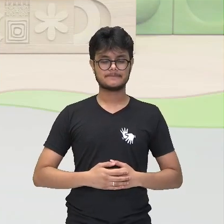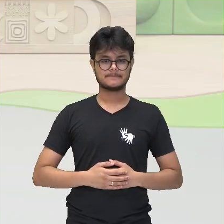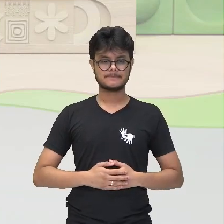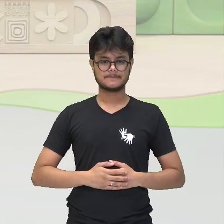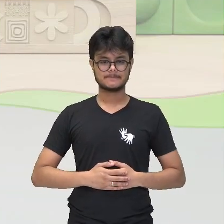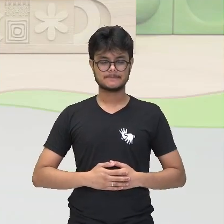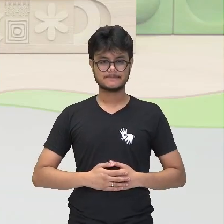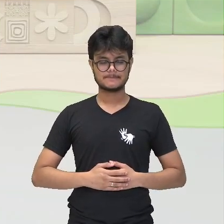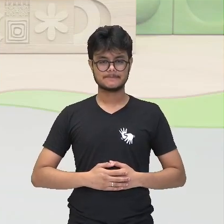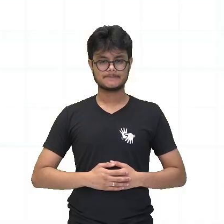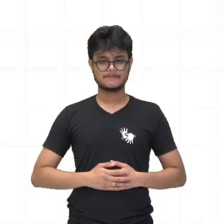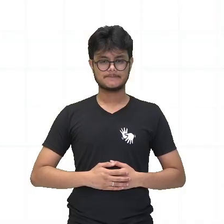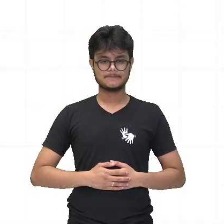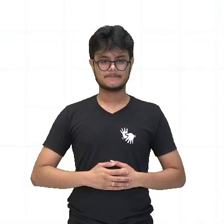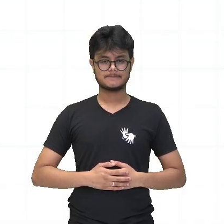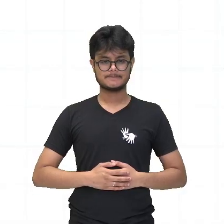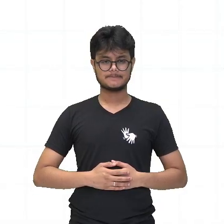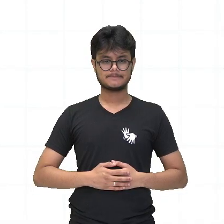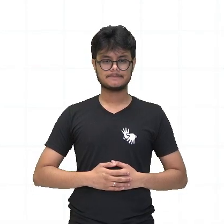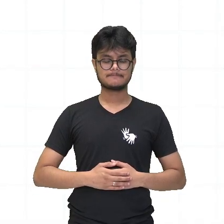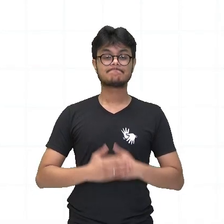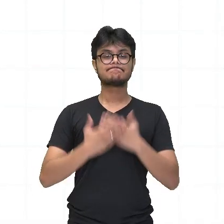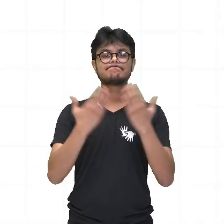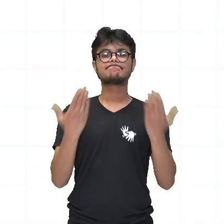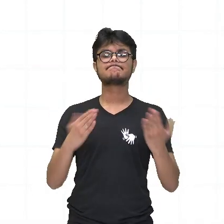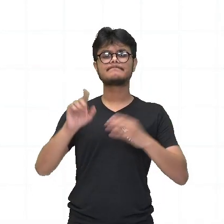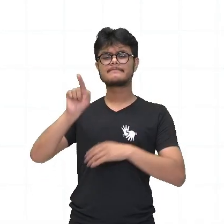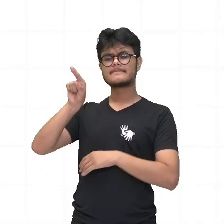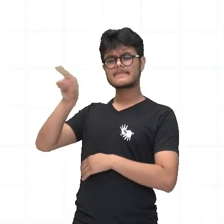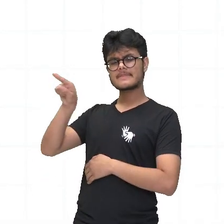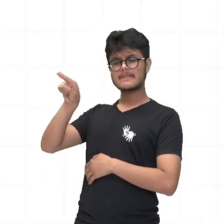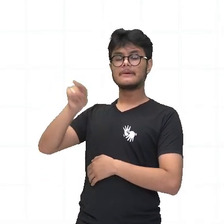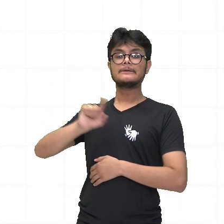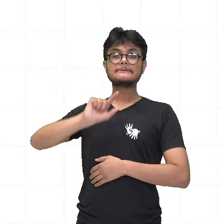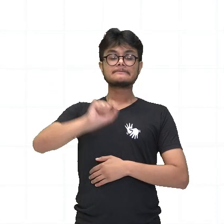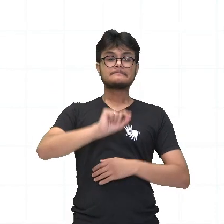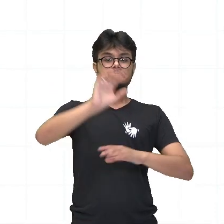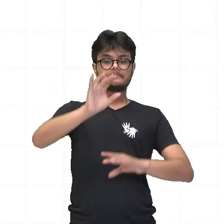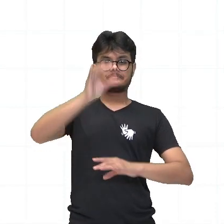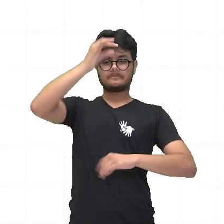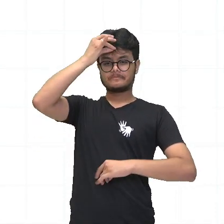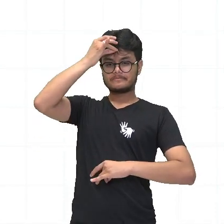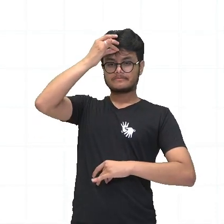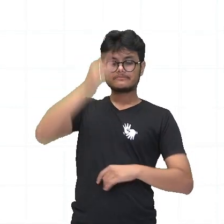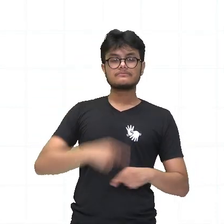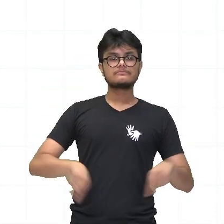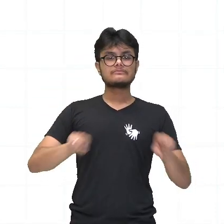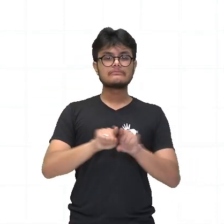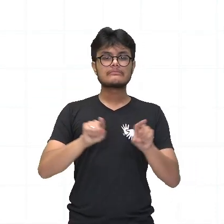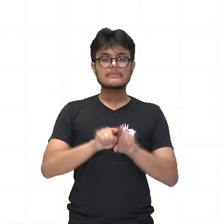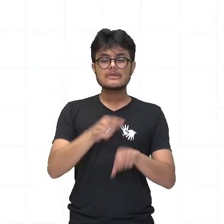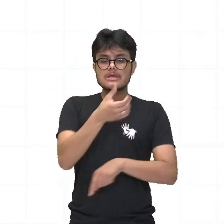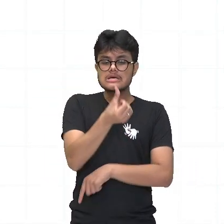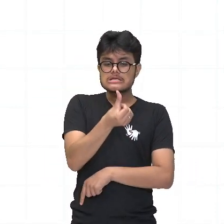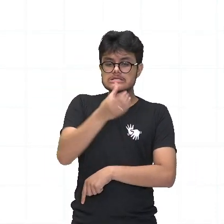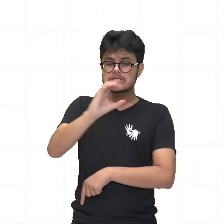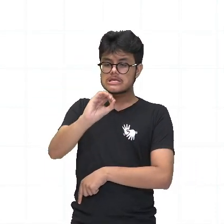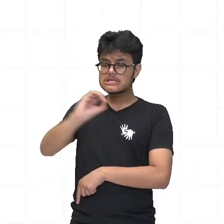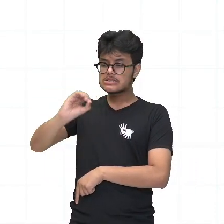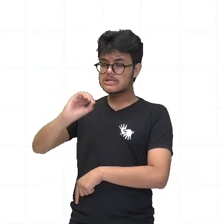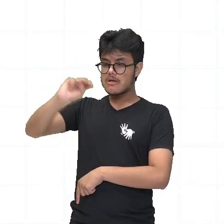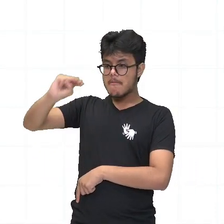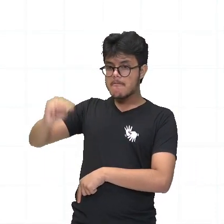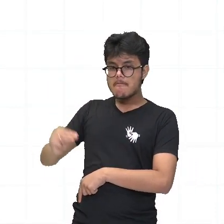observar aí mais algumas informações. A malária, ela causa mais de 600 mil mortes por